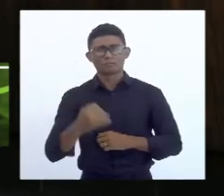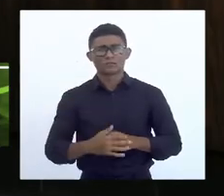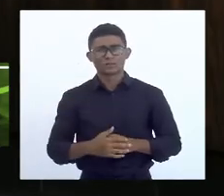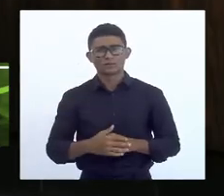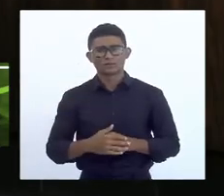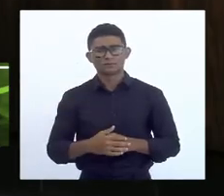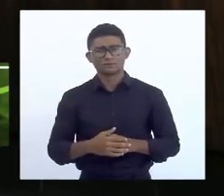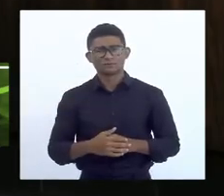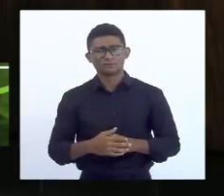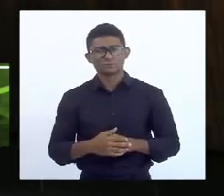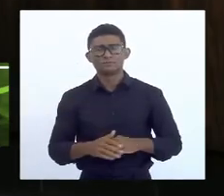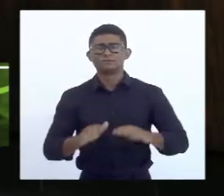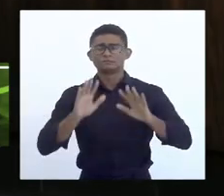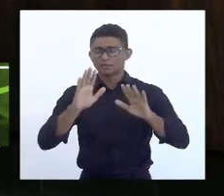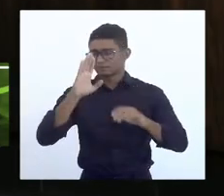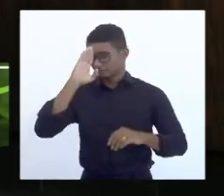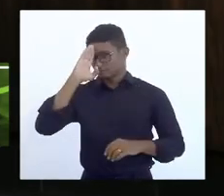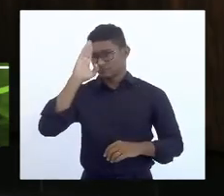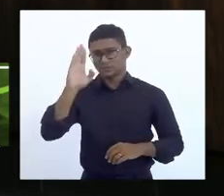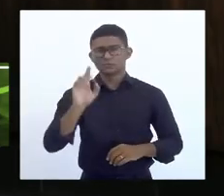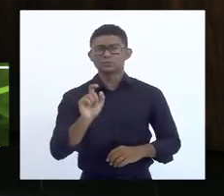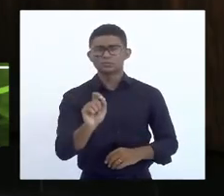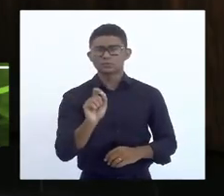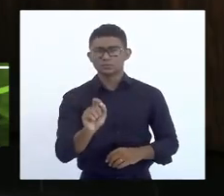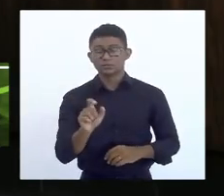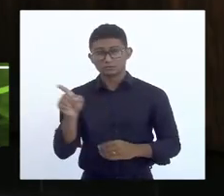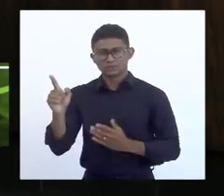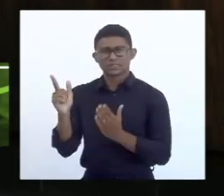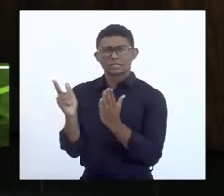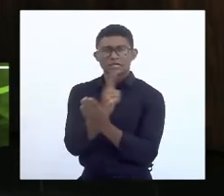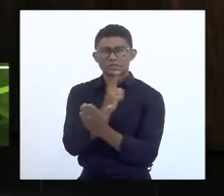né? Mas mais do que isso, assim, pelo livro